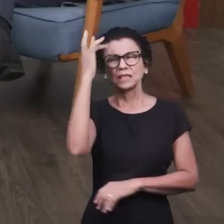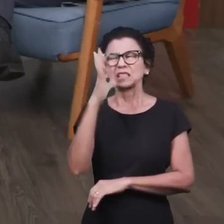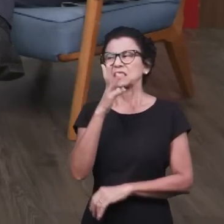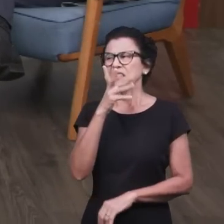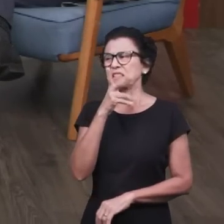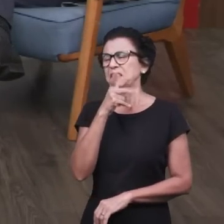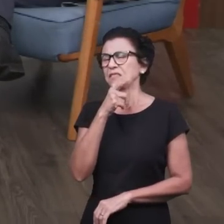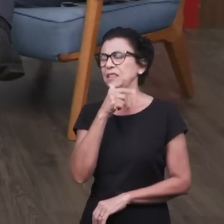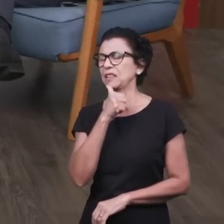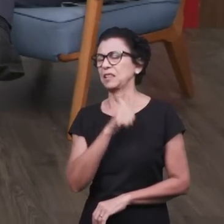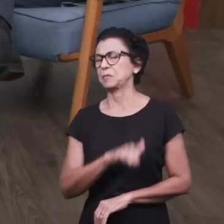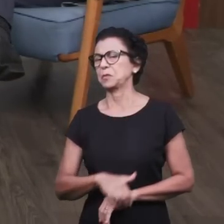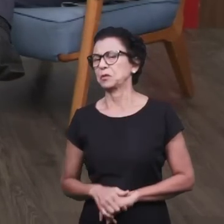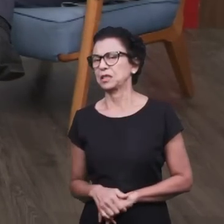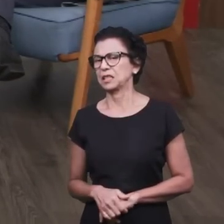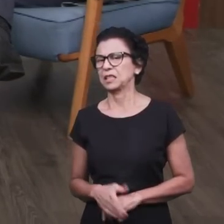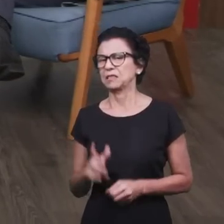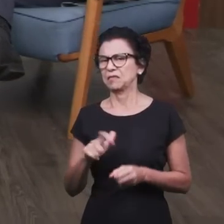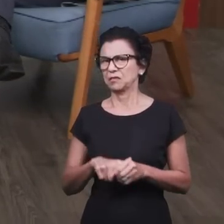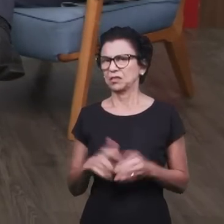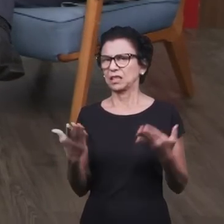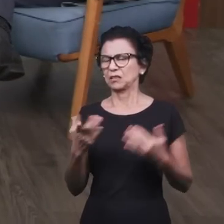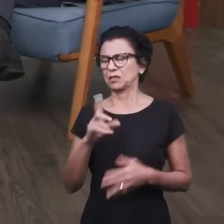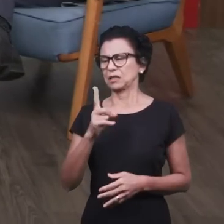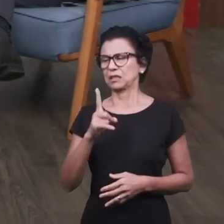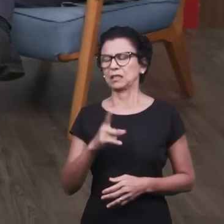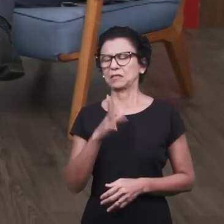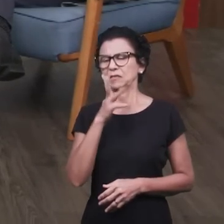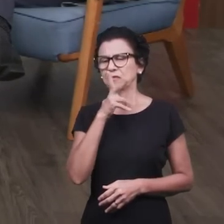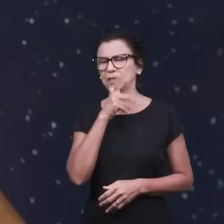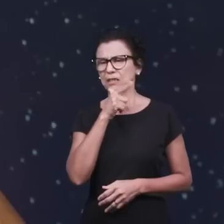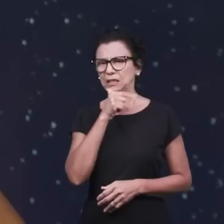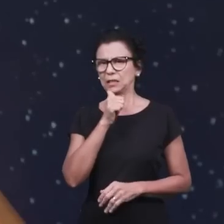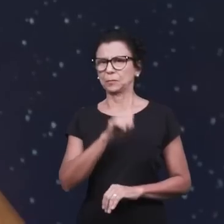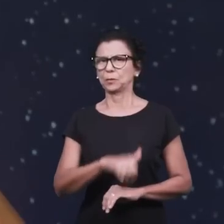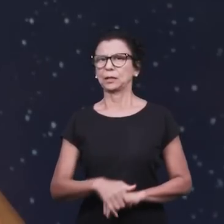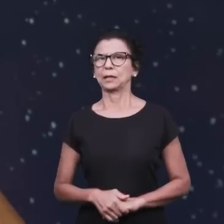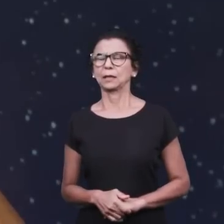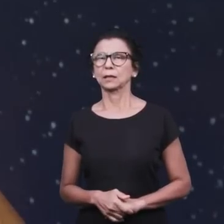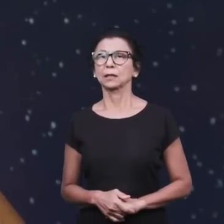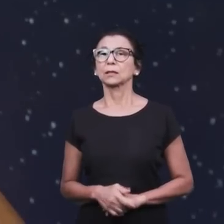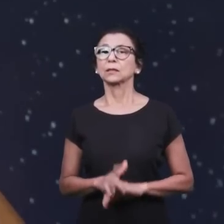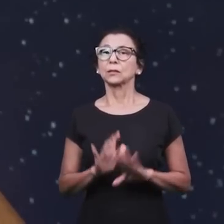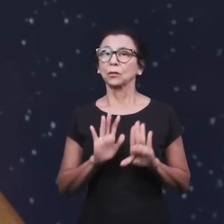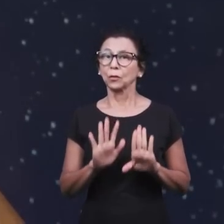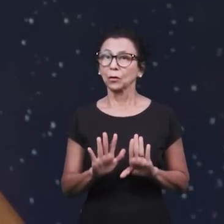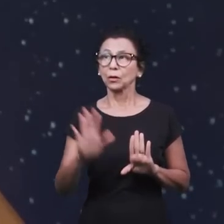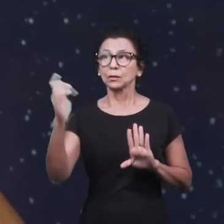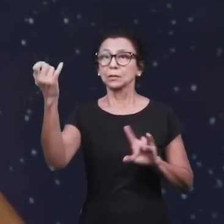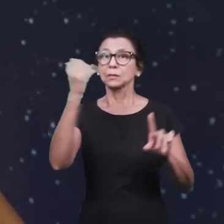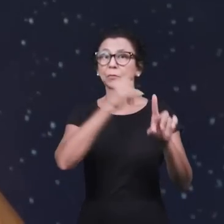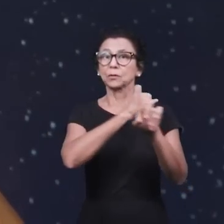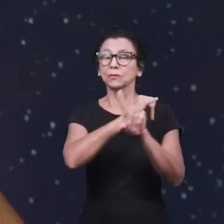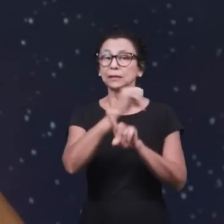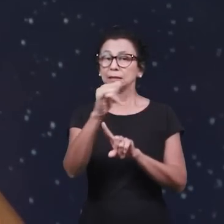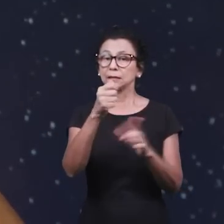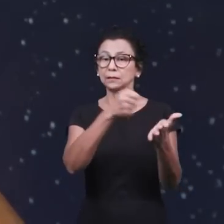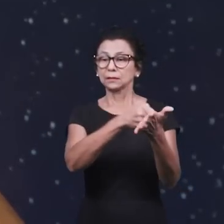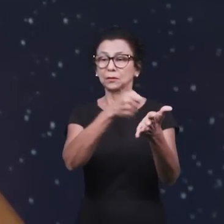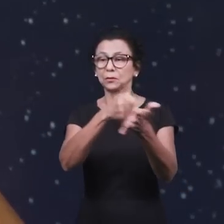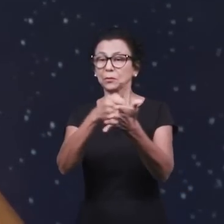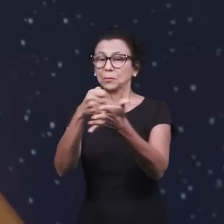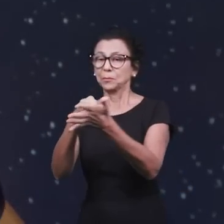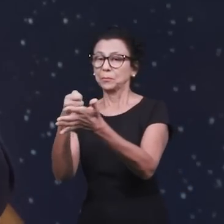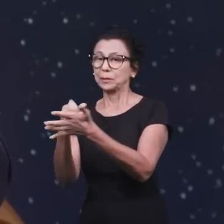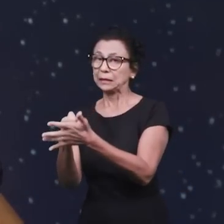promessa. Não é? Alguém pode, mas vai demorar. Veja, as profecias estão aí e o